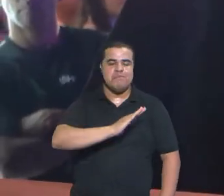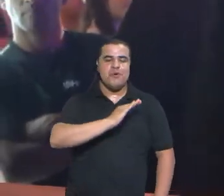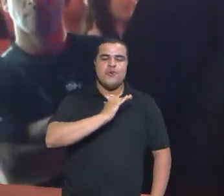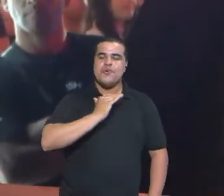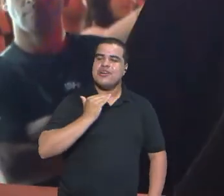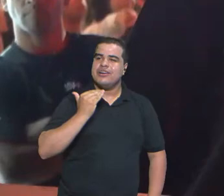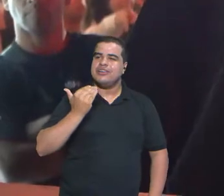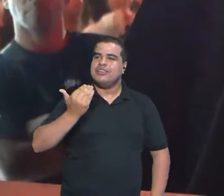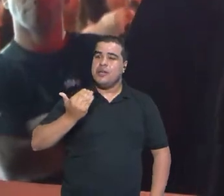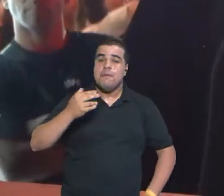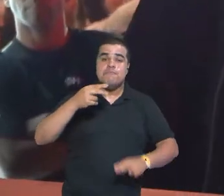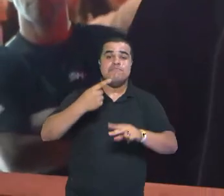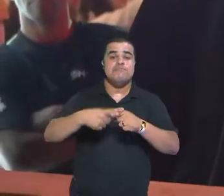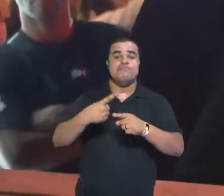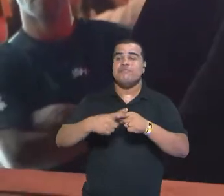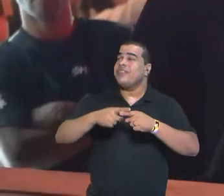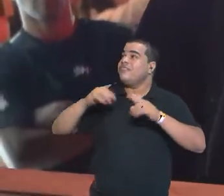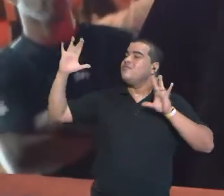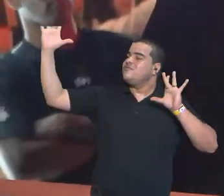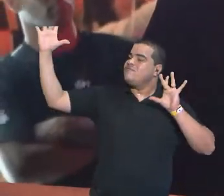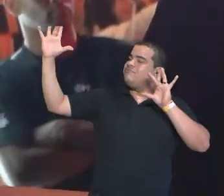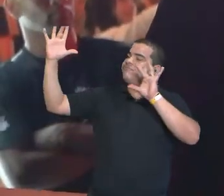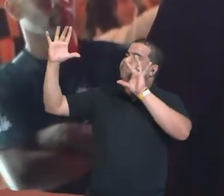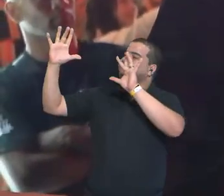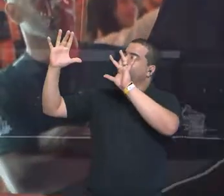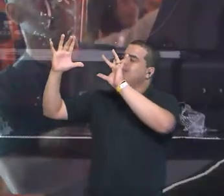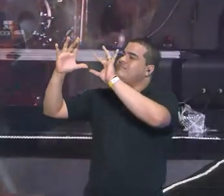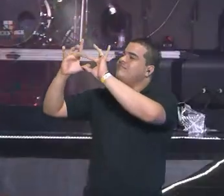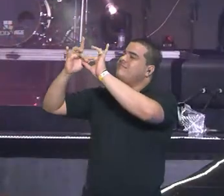se morrer por ti